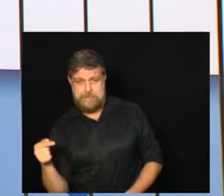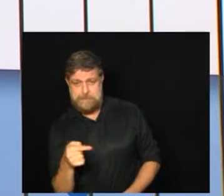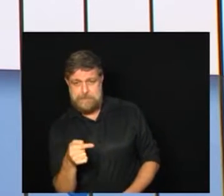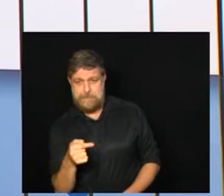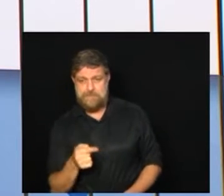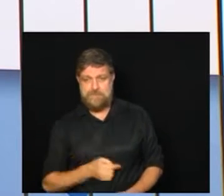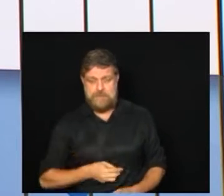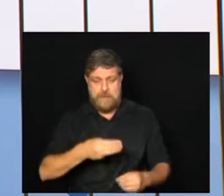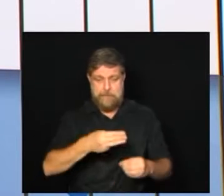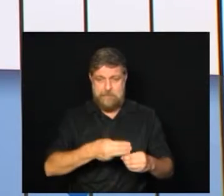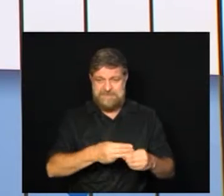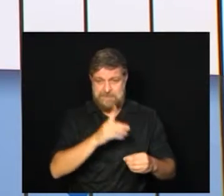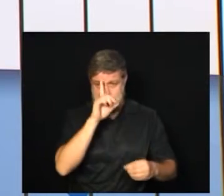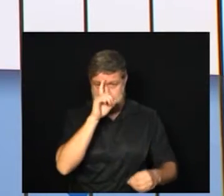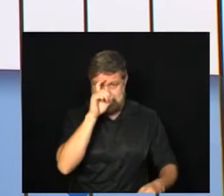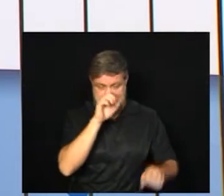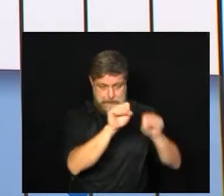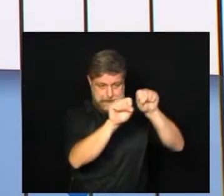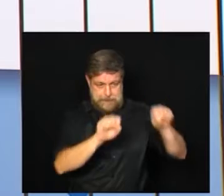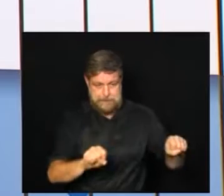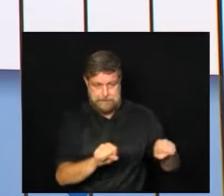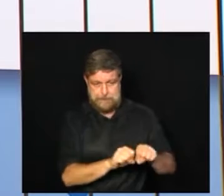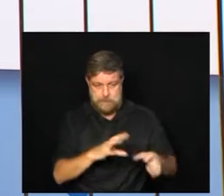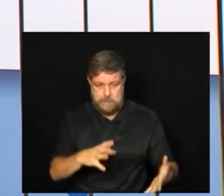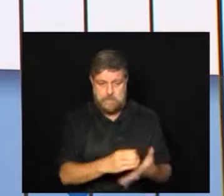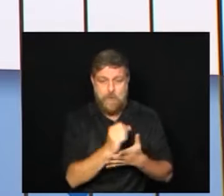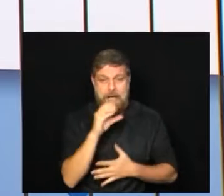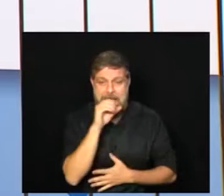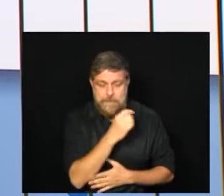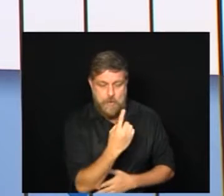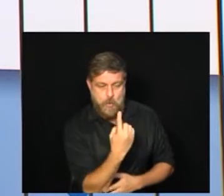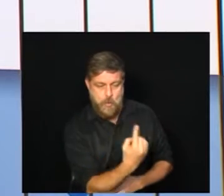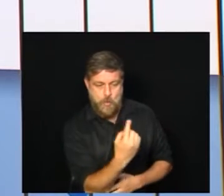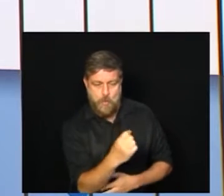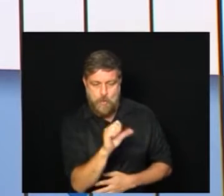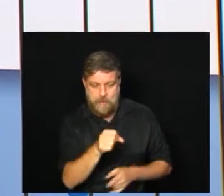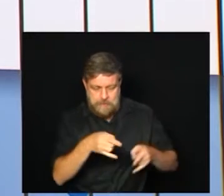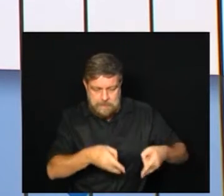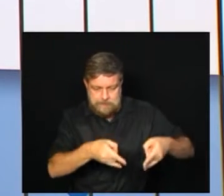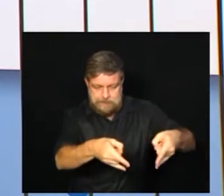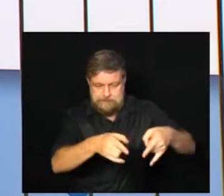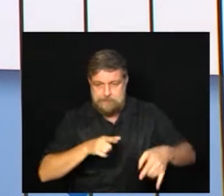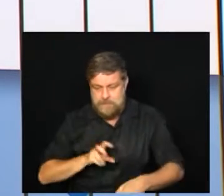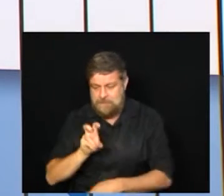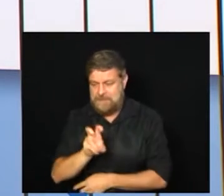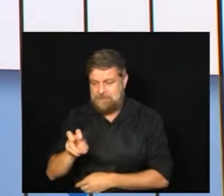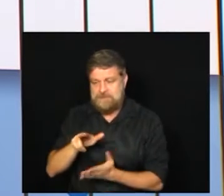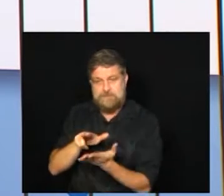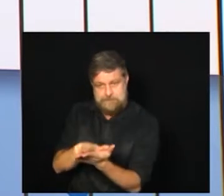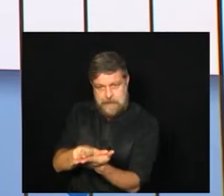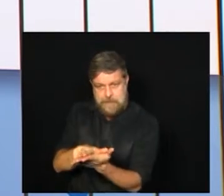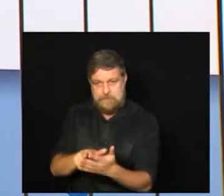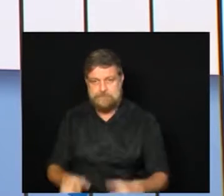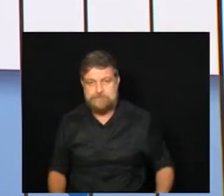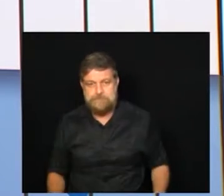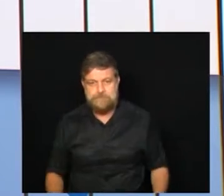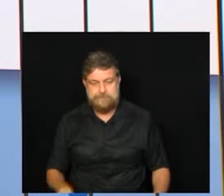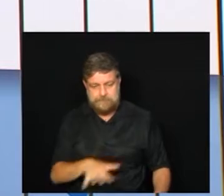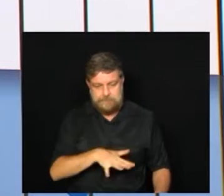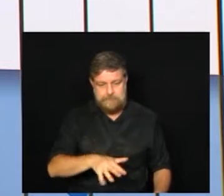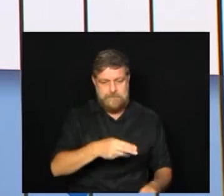rede municipal Mário Gatti de urgência e emergência 118 leitos, dos quais 55 ocupados. Na